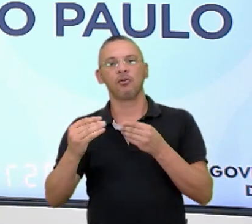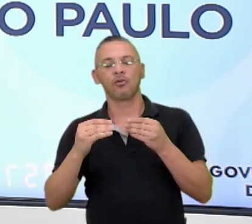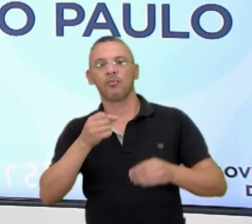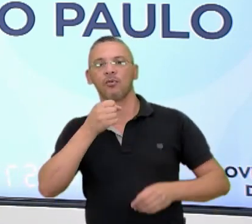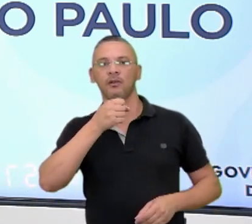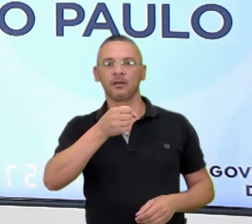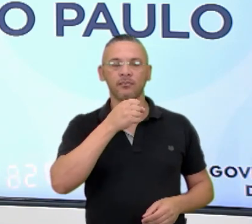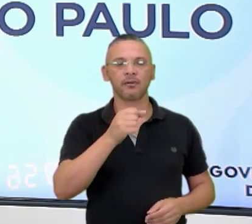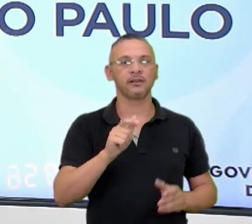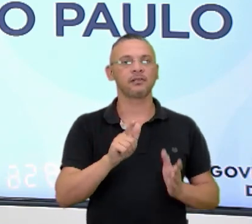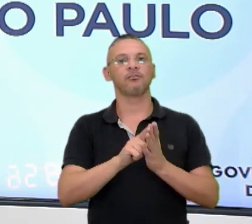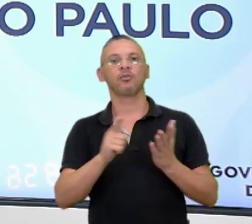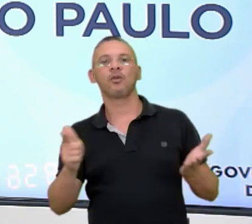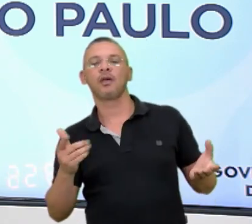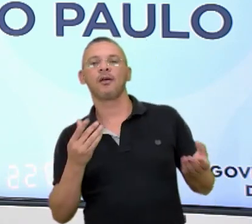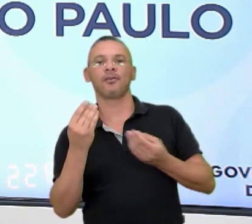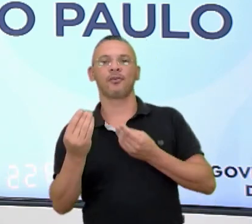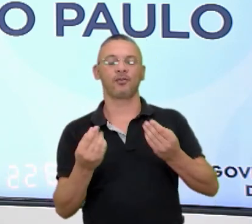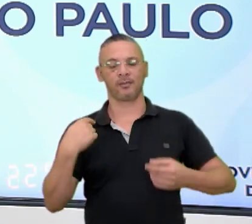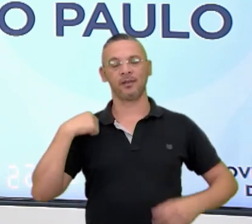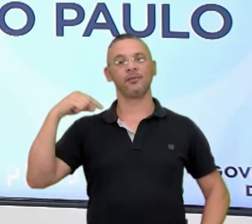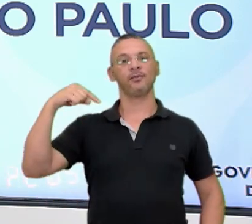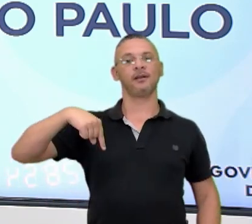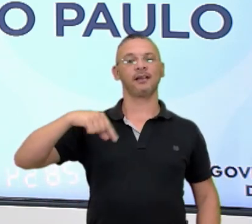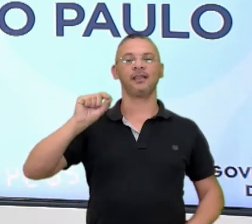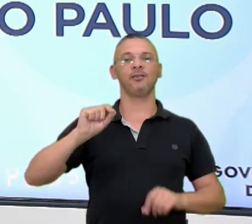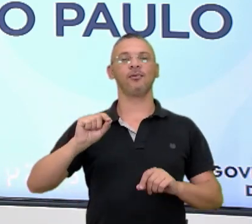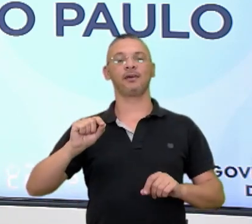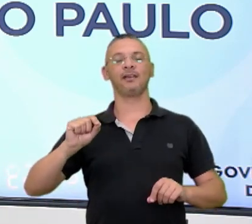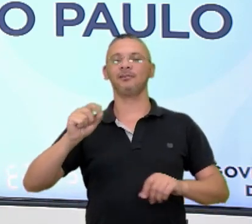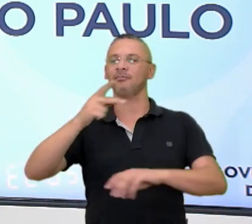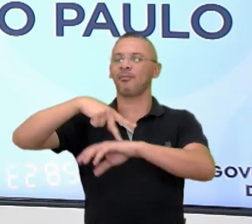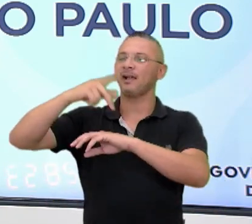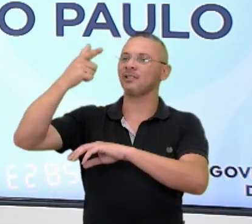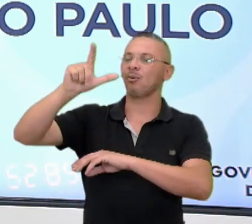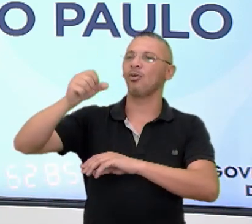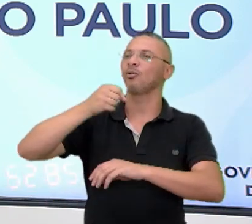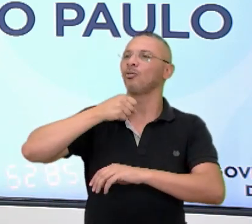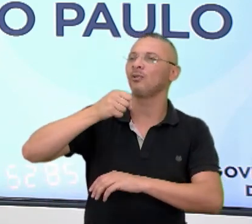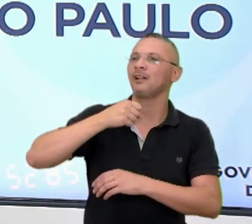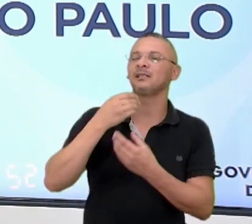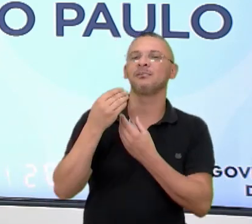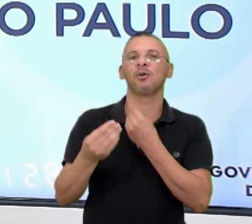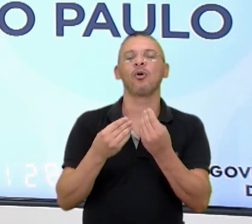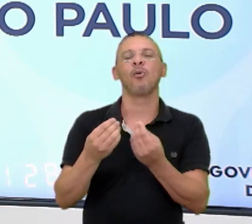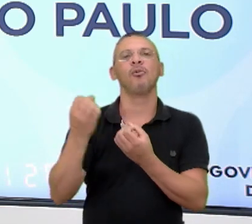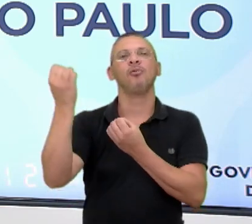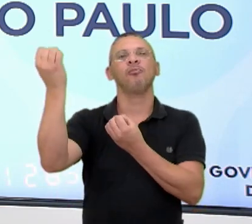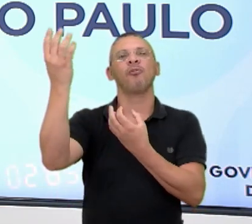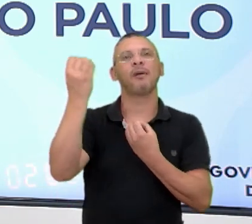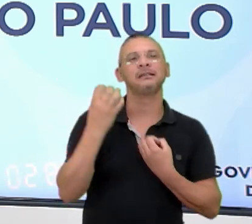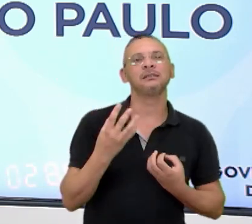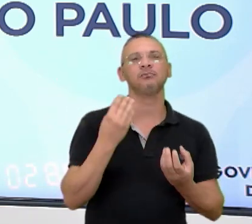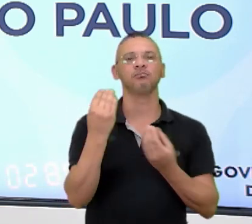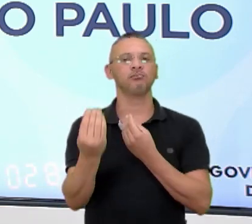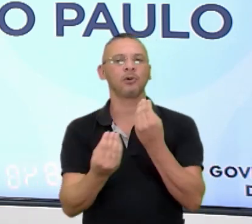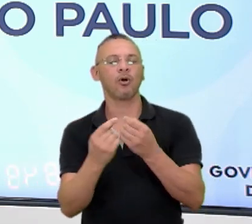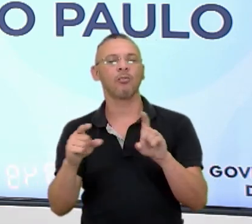produção jornalística, e eu aqui falando da mídia internacional. Como é que as informações chegam até nós, como é